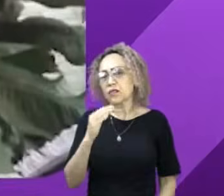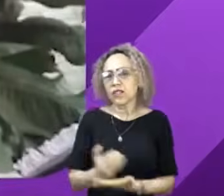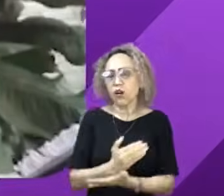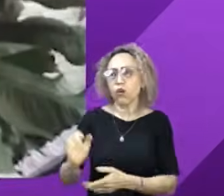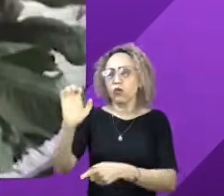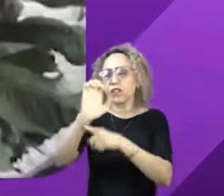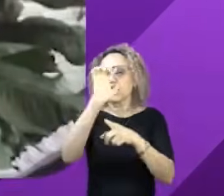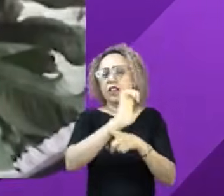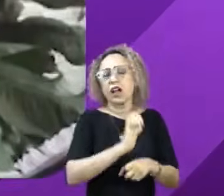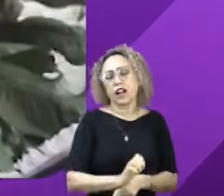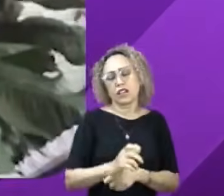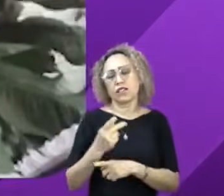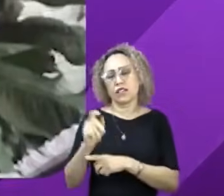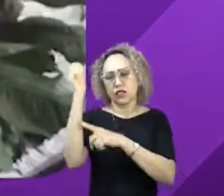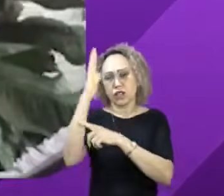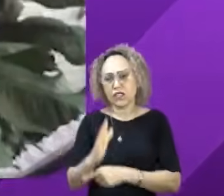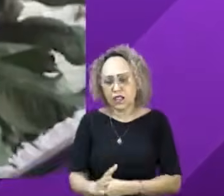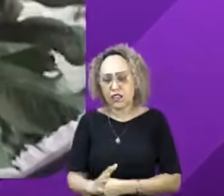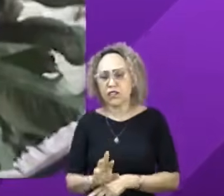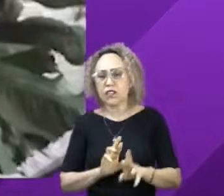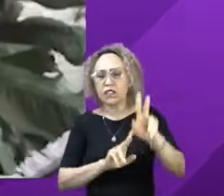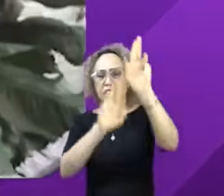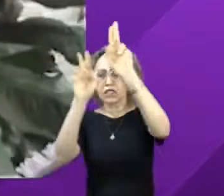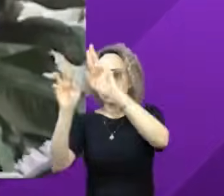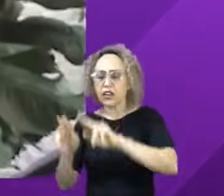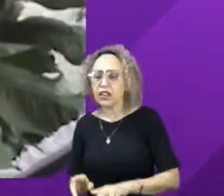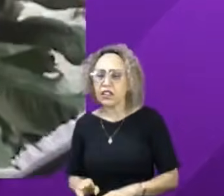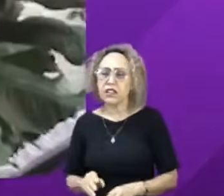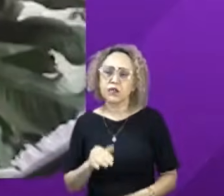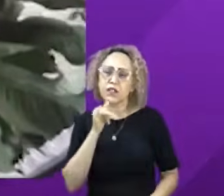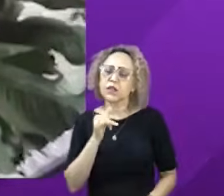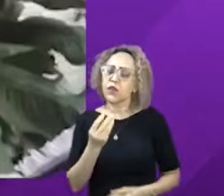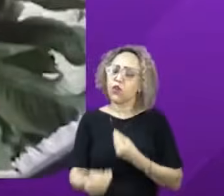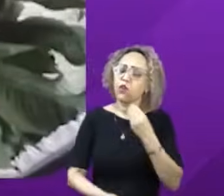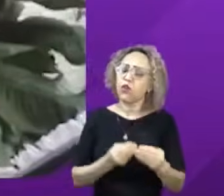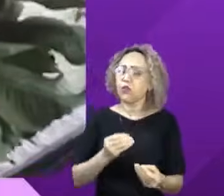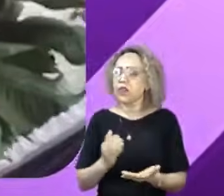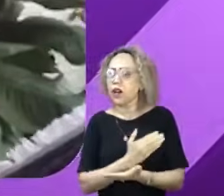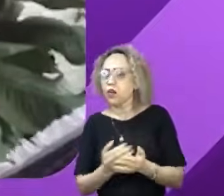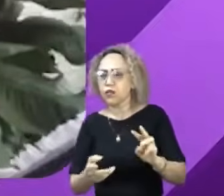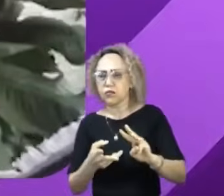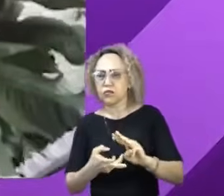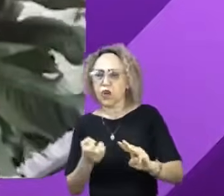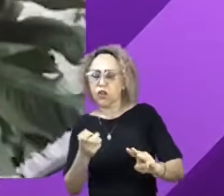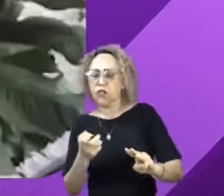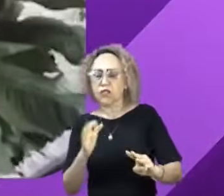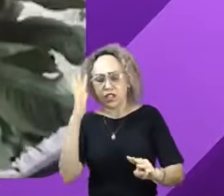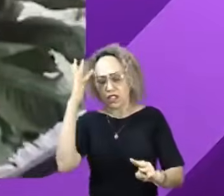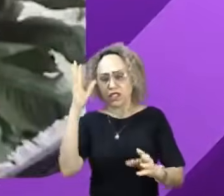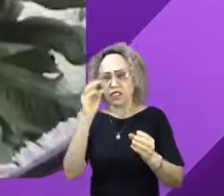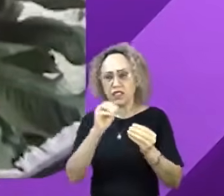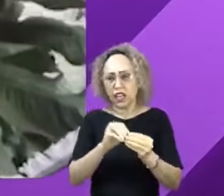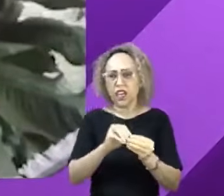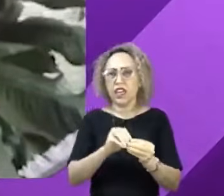determinados povos, por exemplo, entendem essa aproximação cosmológica, seja lá